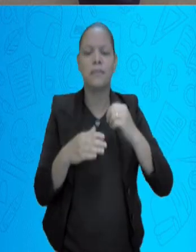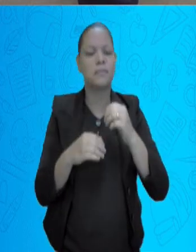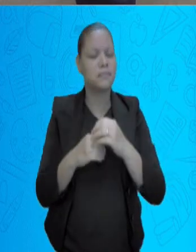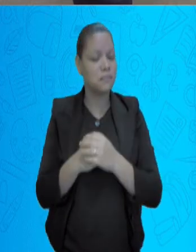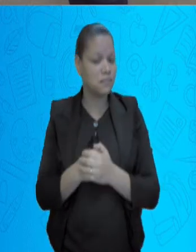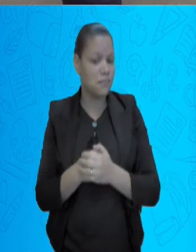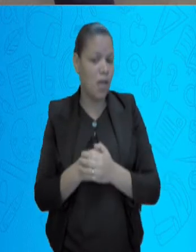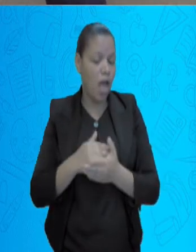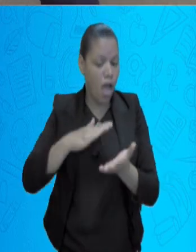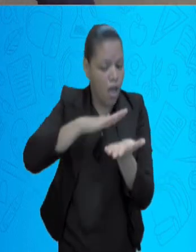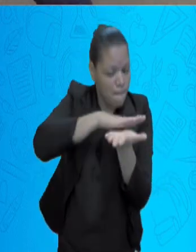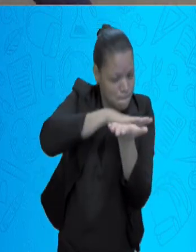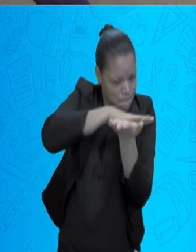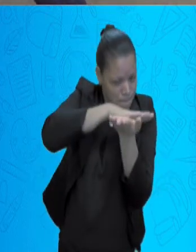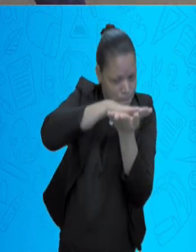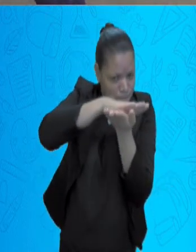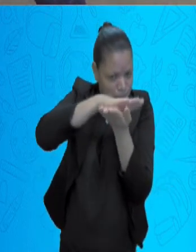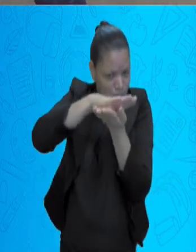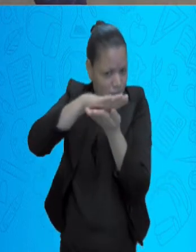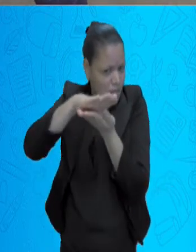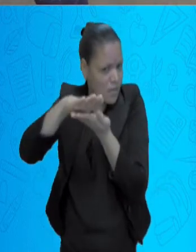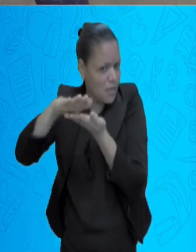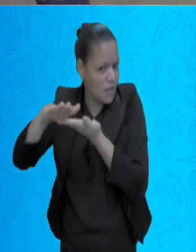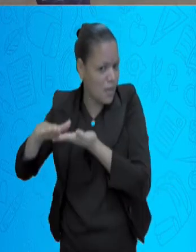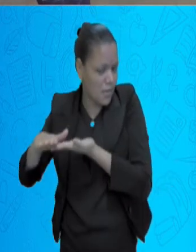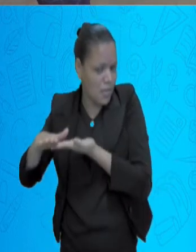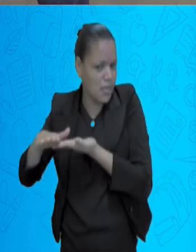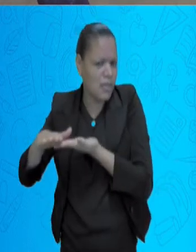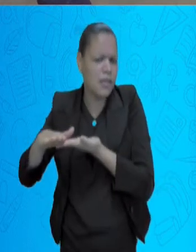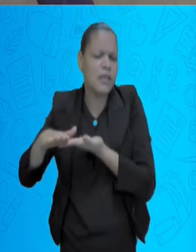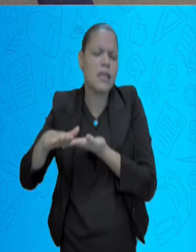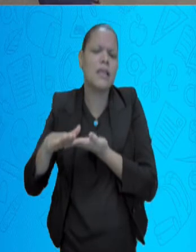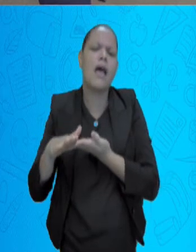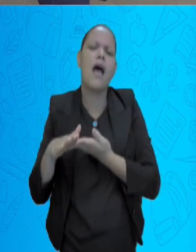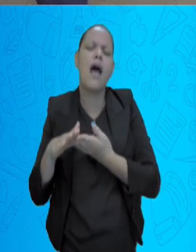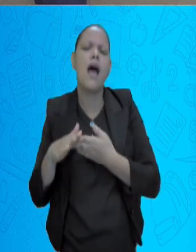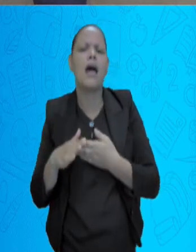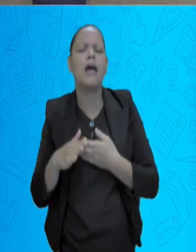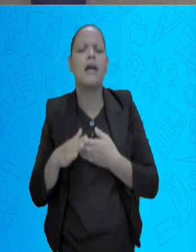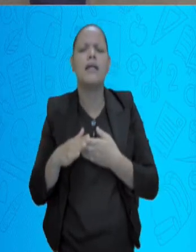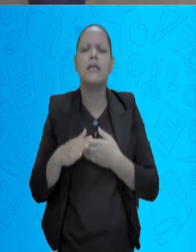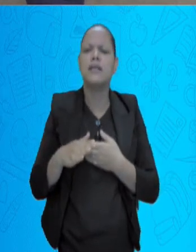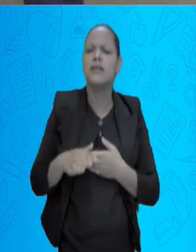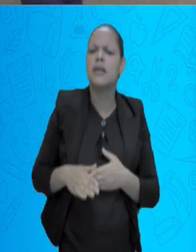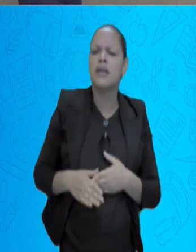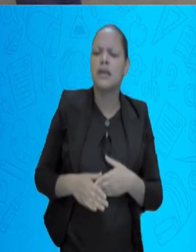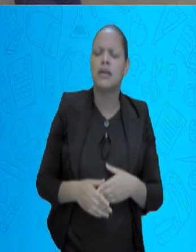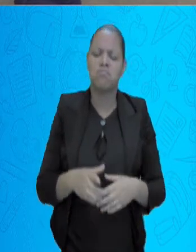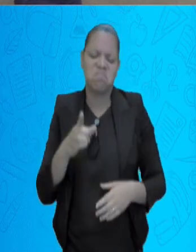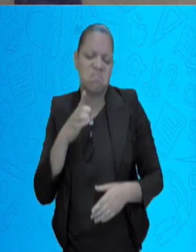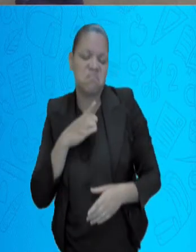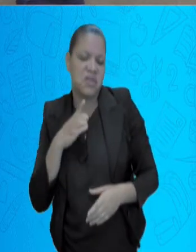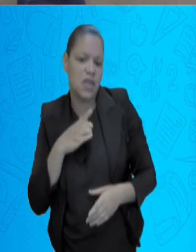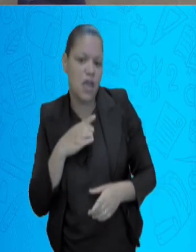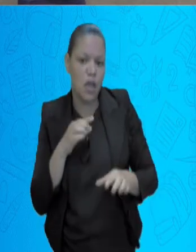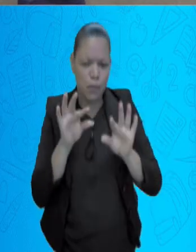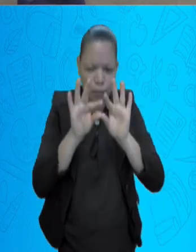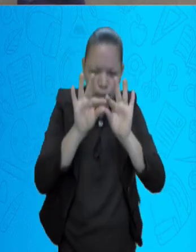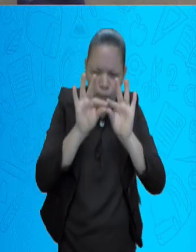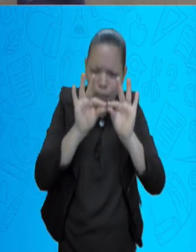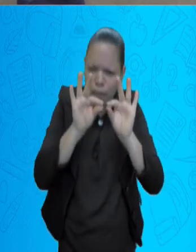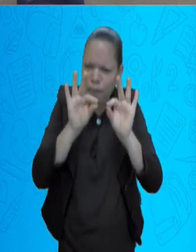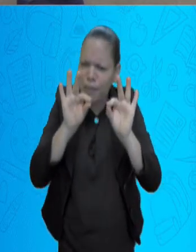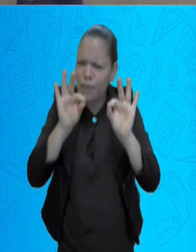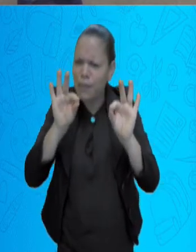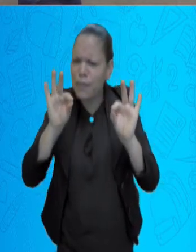a película que eu falei com vocês. Alguns são usados películas, né? Couro de animais,